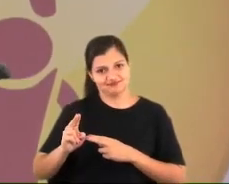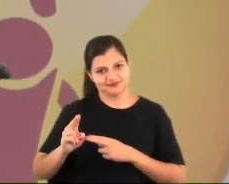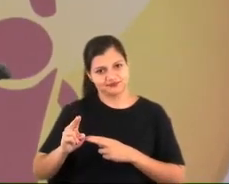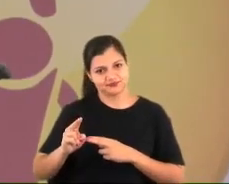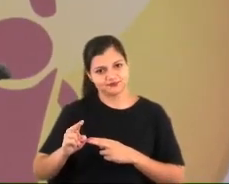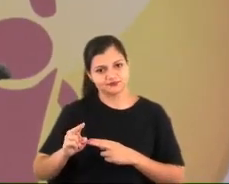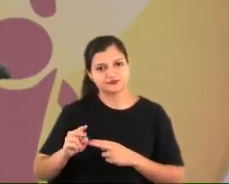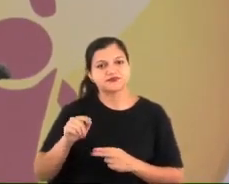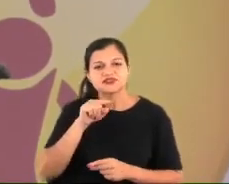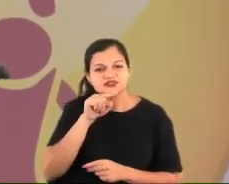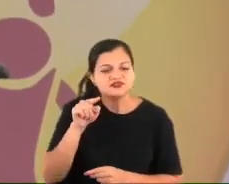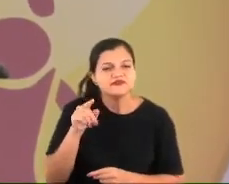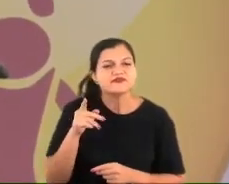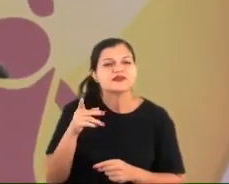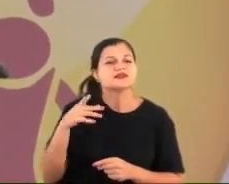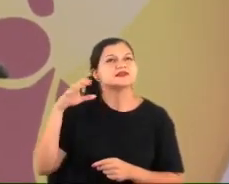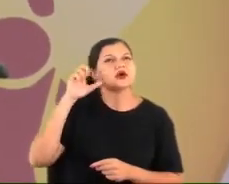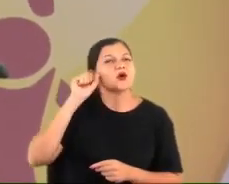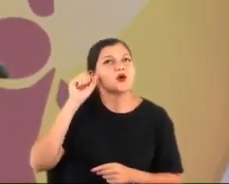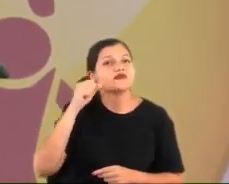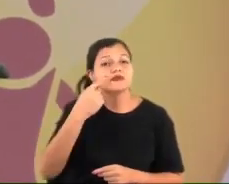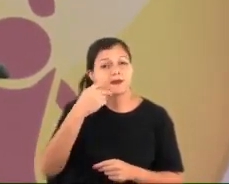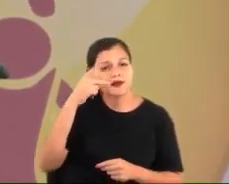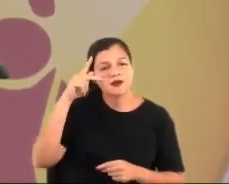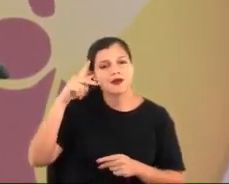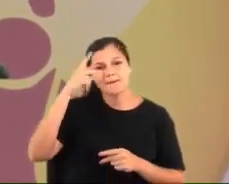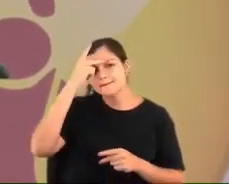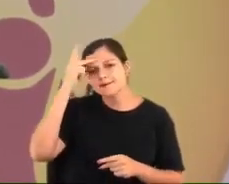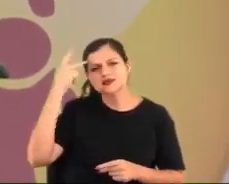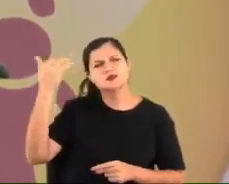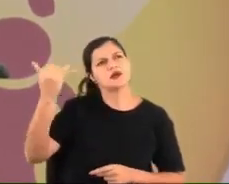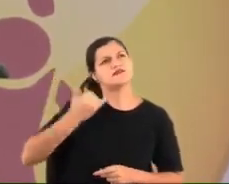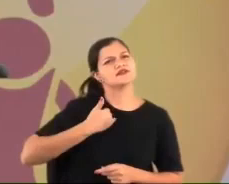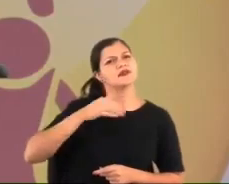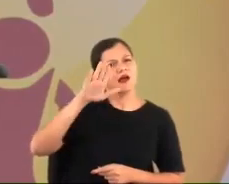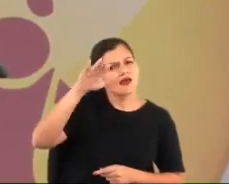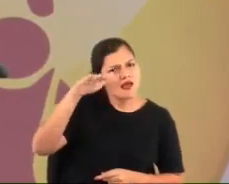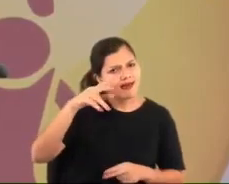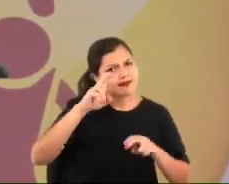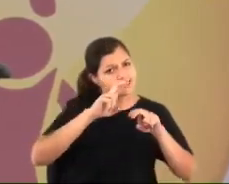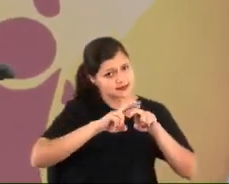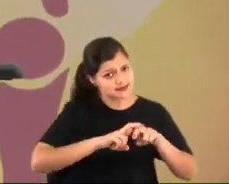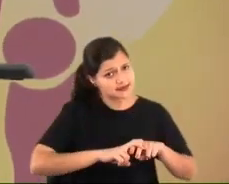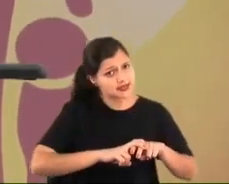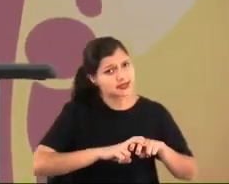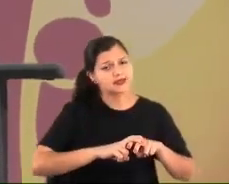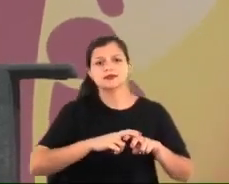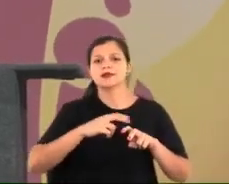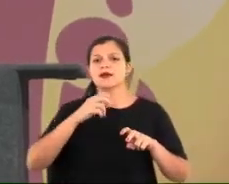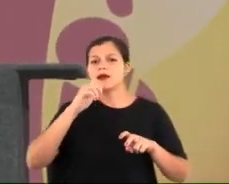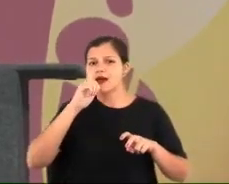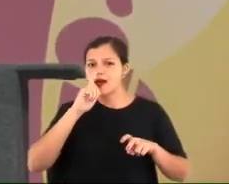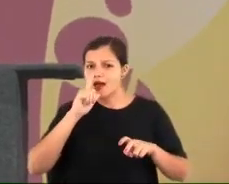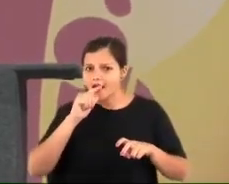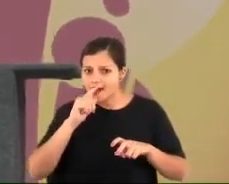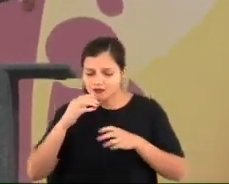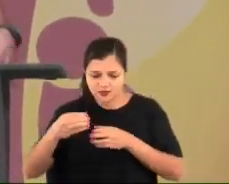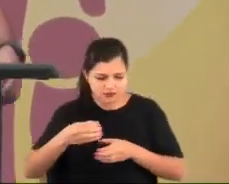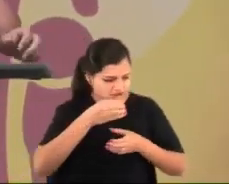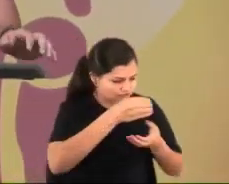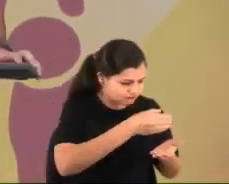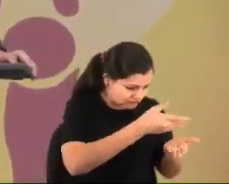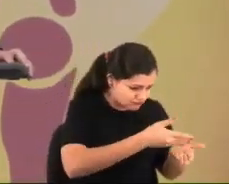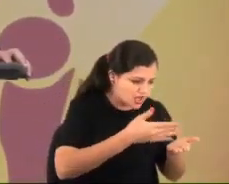E você ouve assim, alguém falar para você, ei, sente-se aqui, olha, pega esse copo de água gelado,